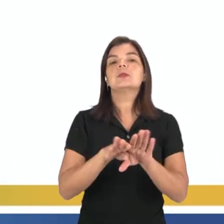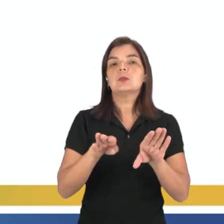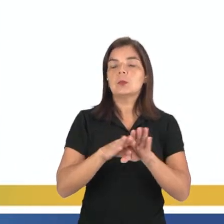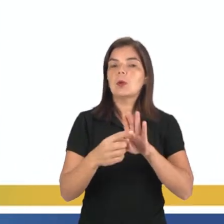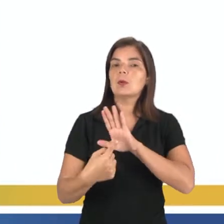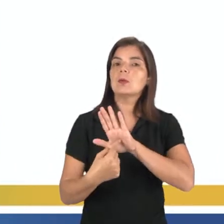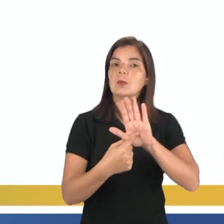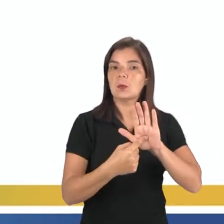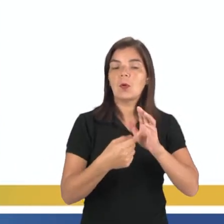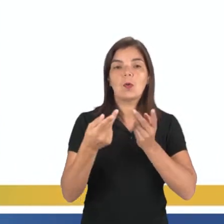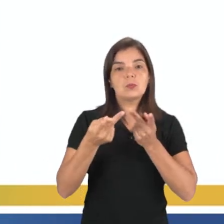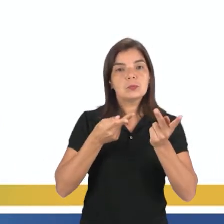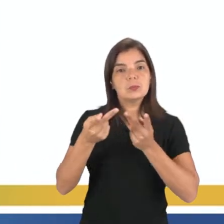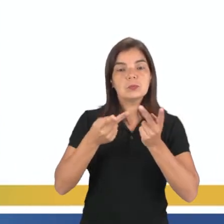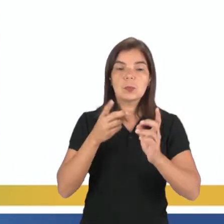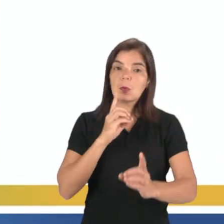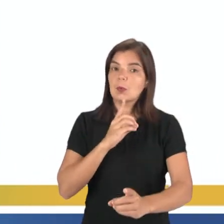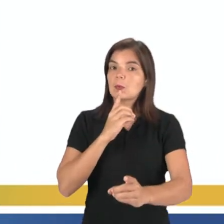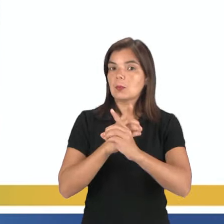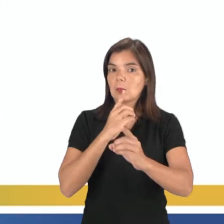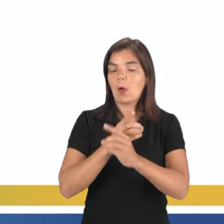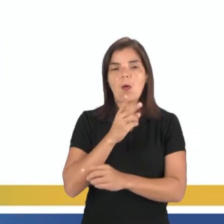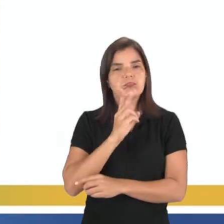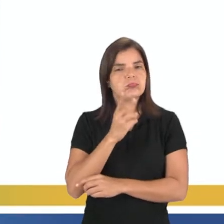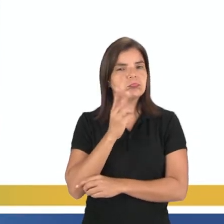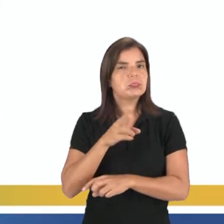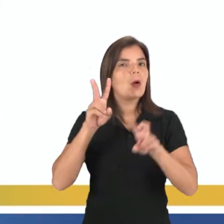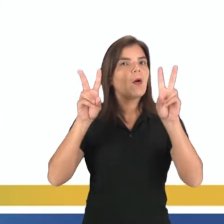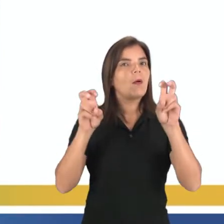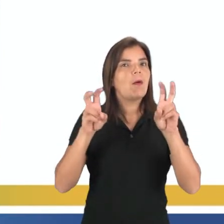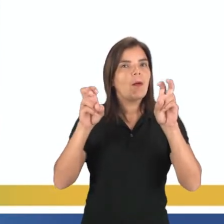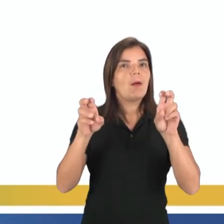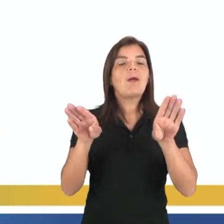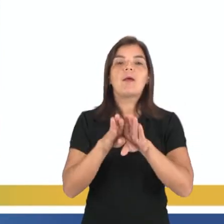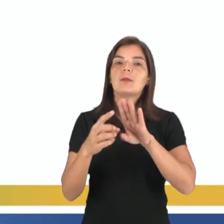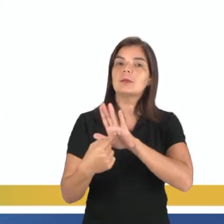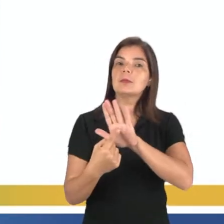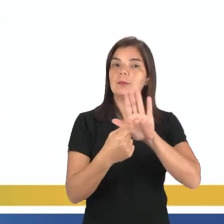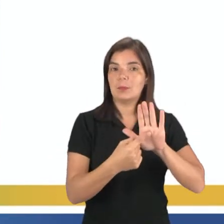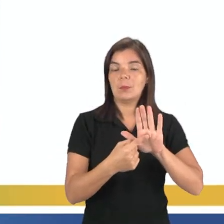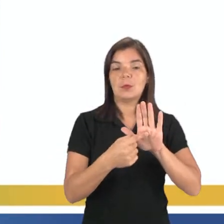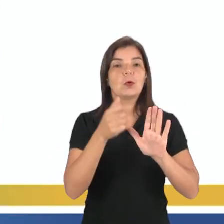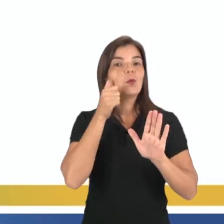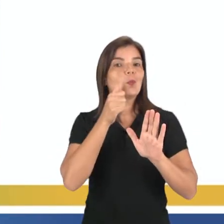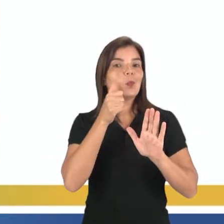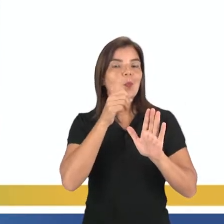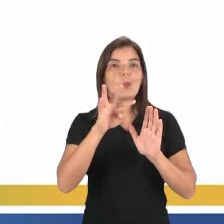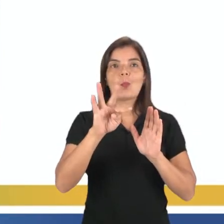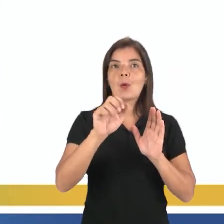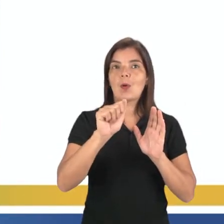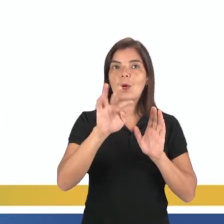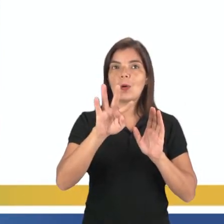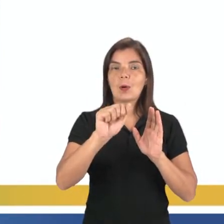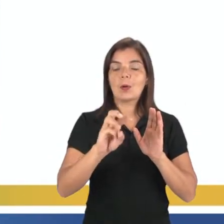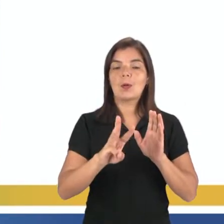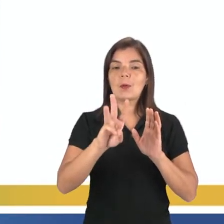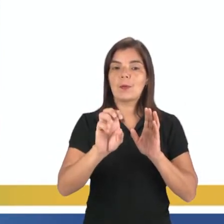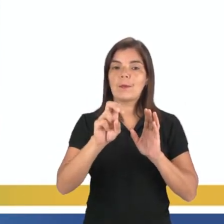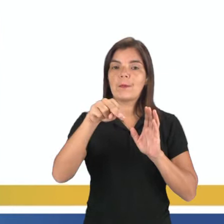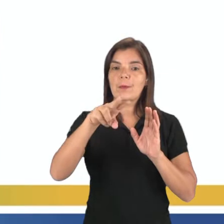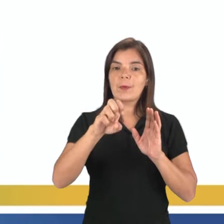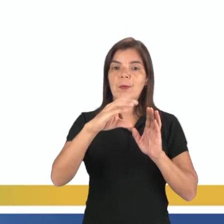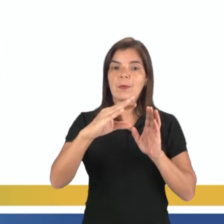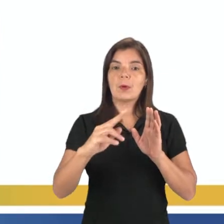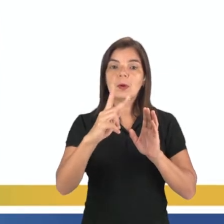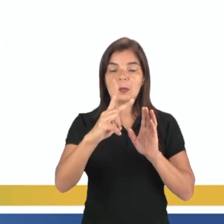que apresenta o programa Encontro, e o mesmo tema sendo exposto pela Tata Werneck no